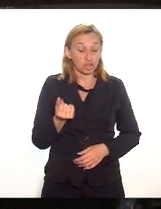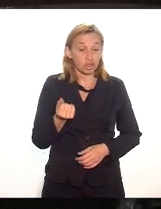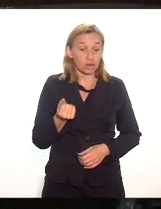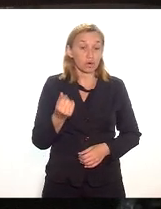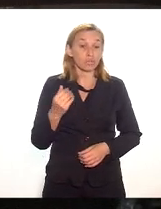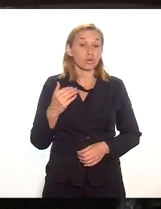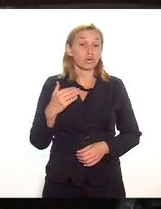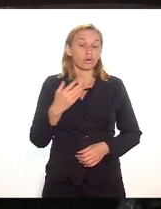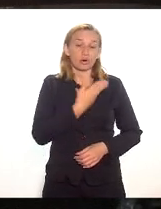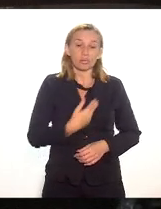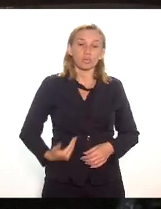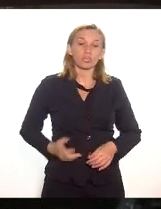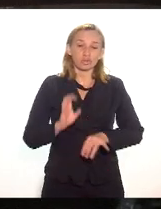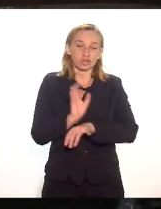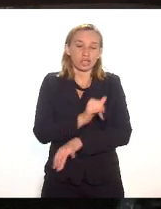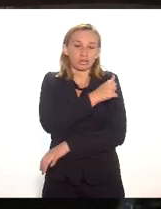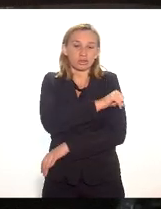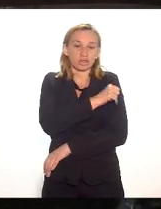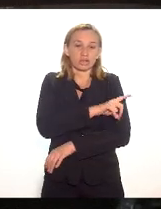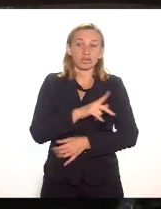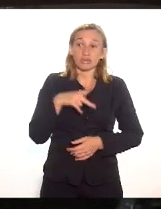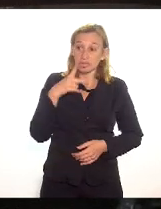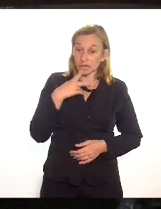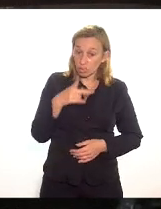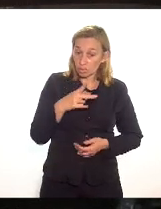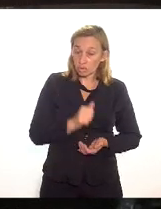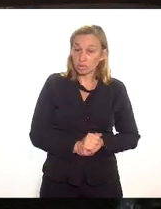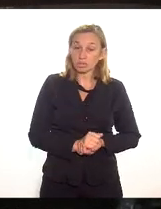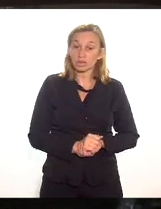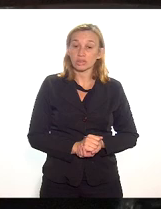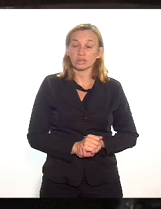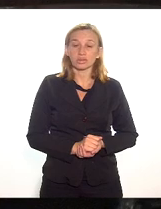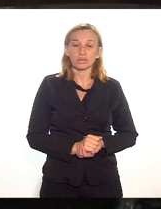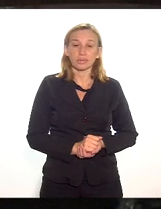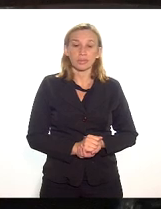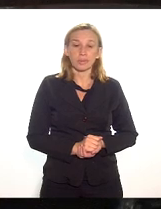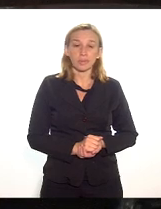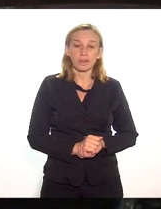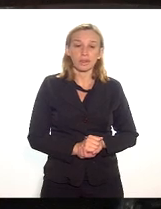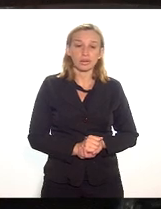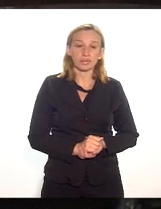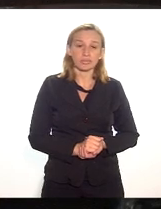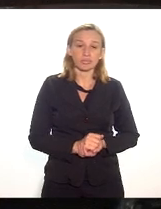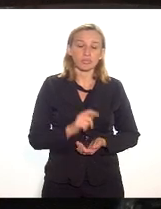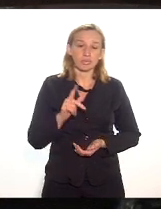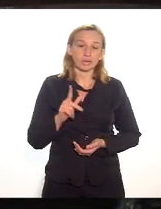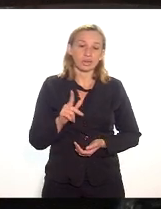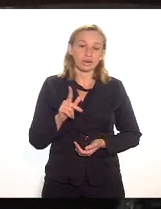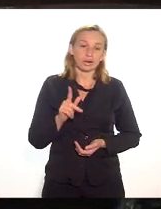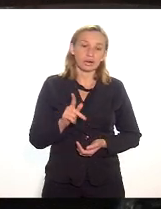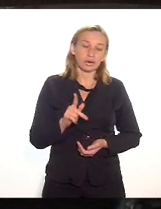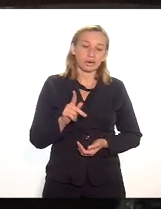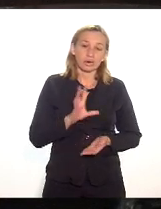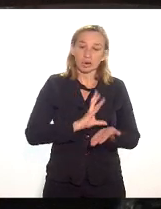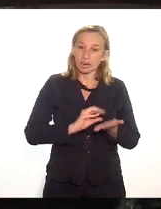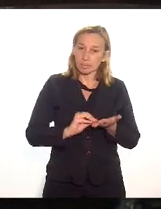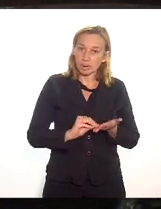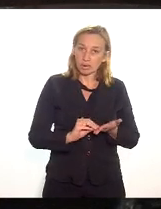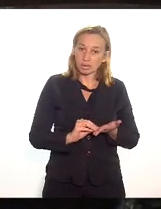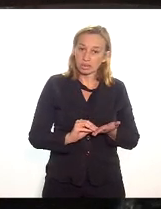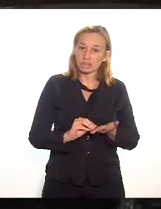Janeiro, demonstrou que isso contradiz, inclusive, a pauta ultraliberal de